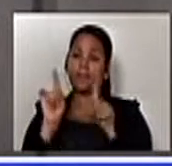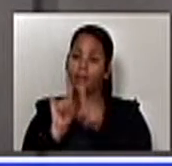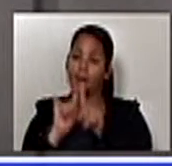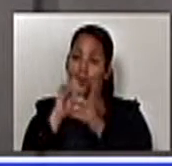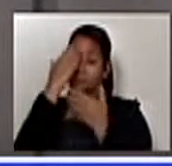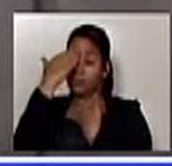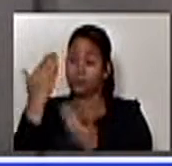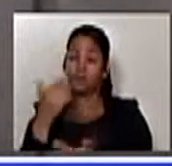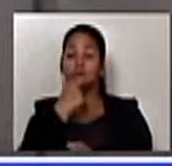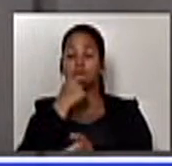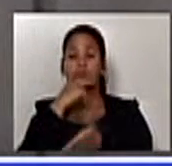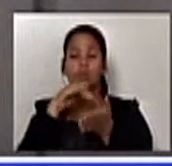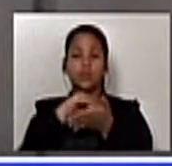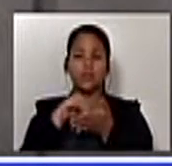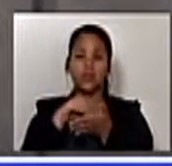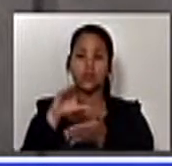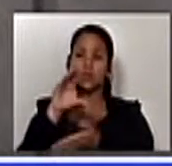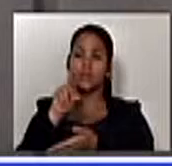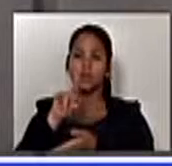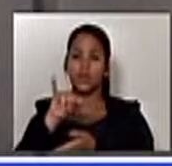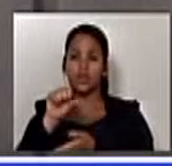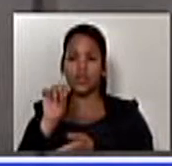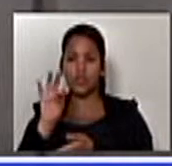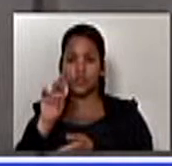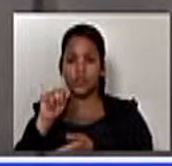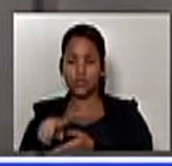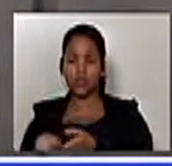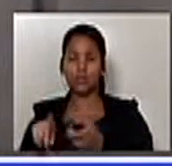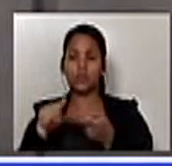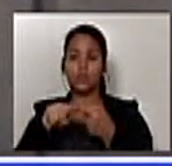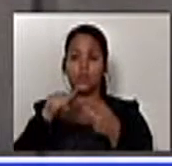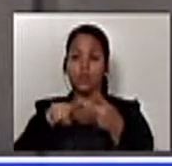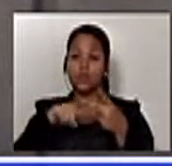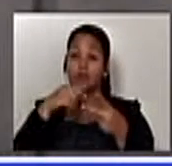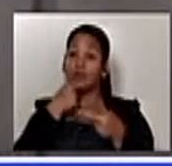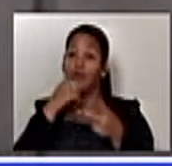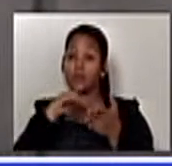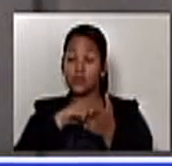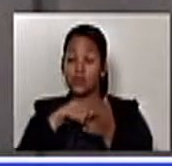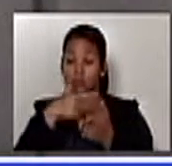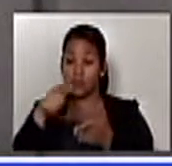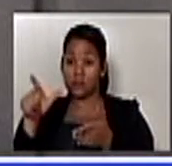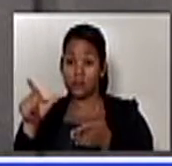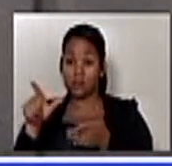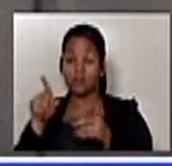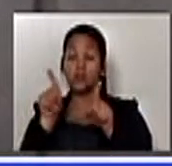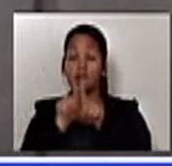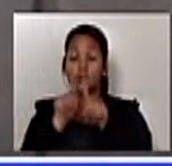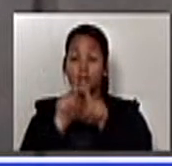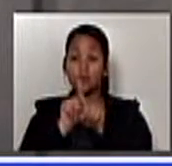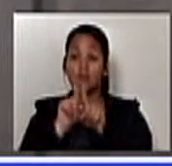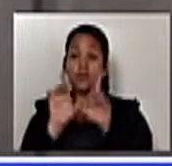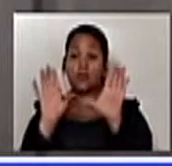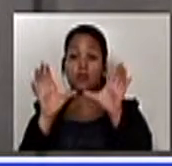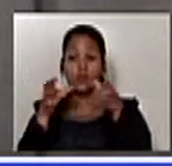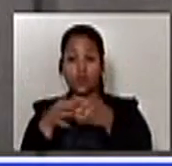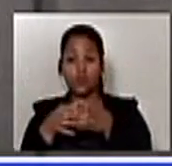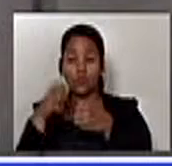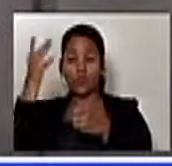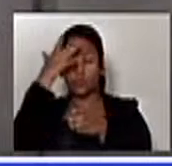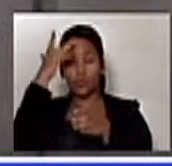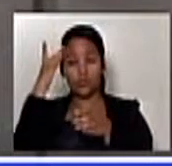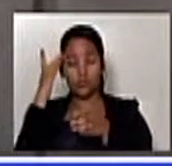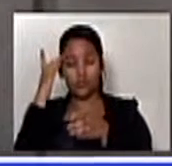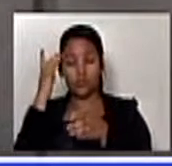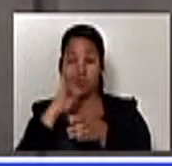Teixeira e ao secretário executivo Genildo Silva, quero agradecer toda a equipe técnica da CEPLAG, quero agradecer